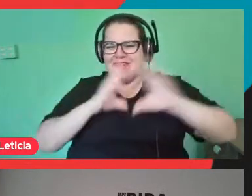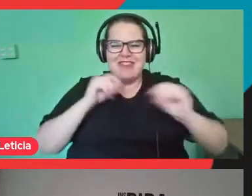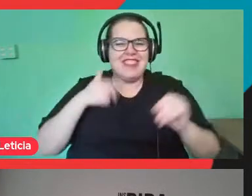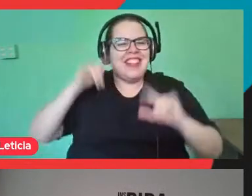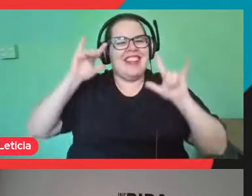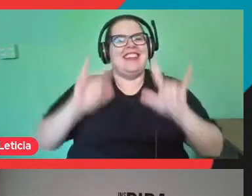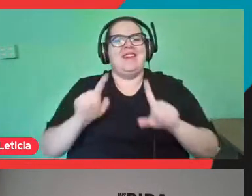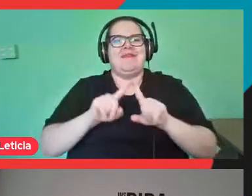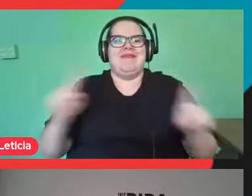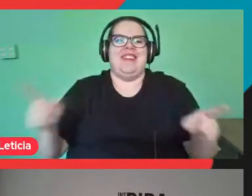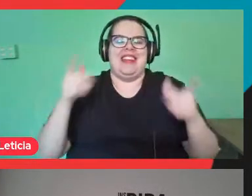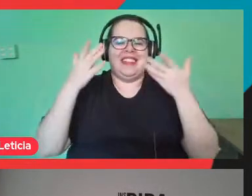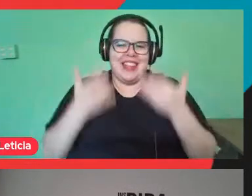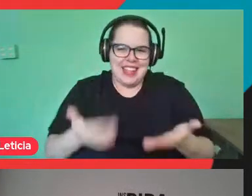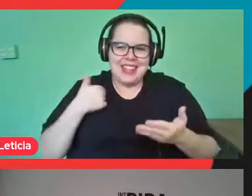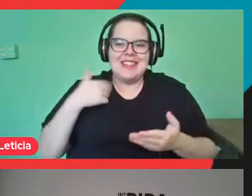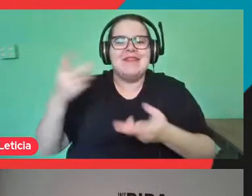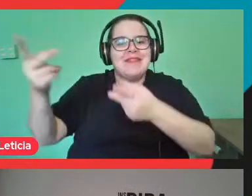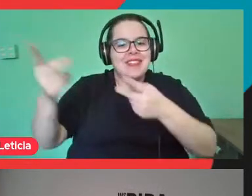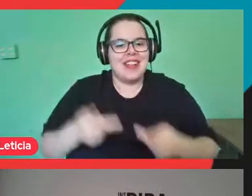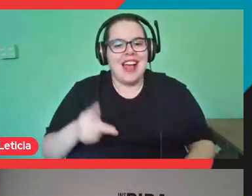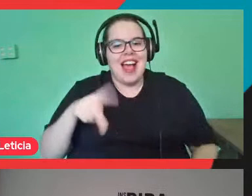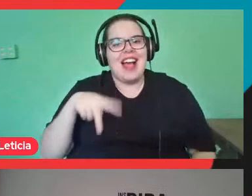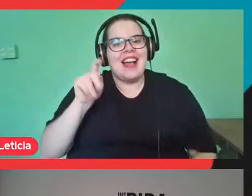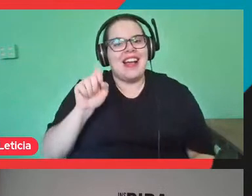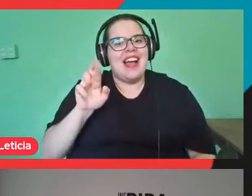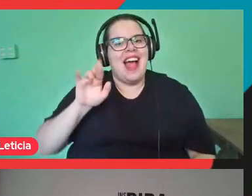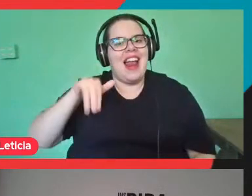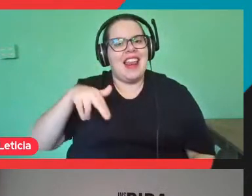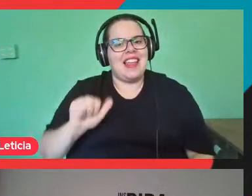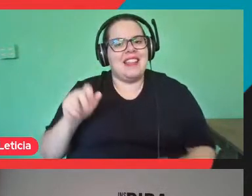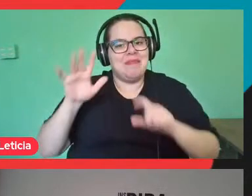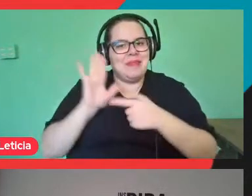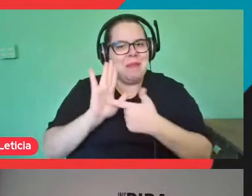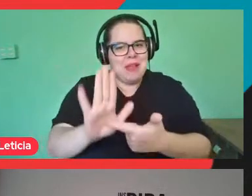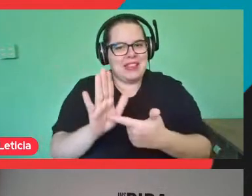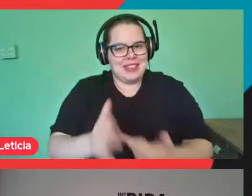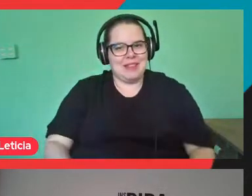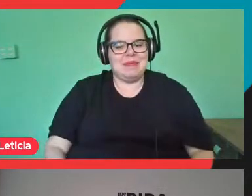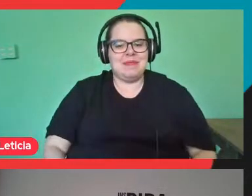é isso. Eu vou chamar agora a Karina para se apresentar.